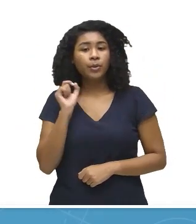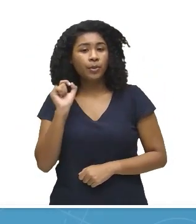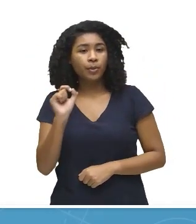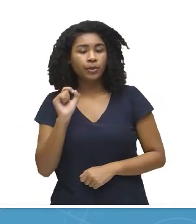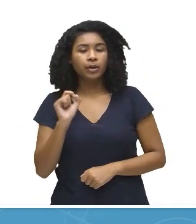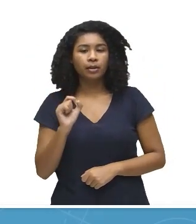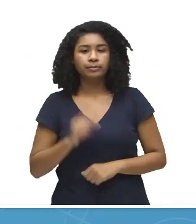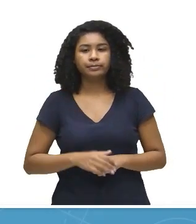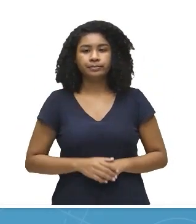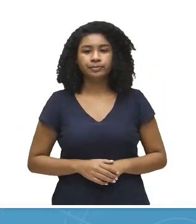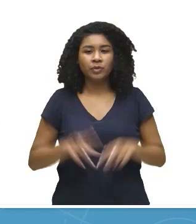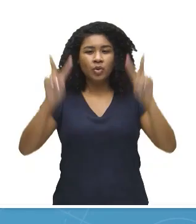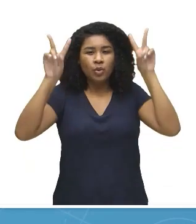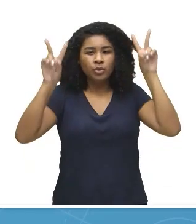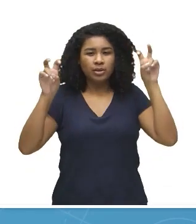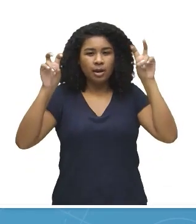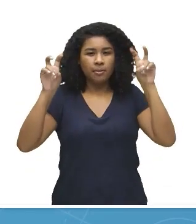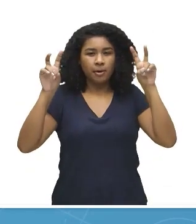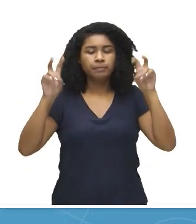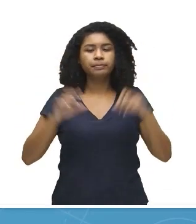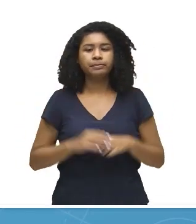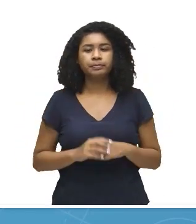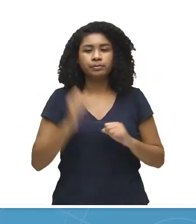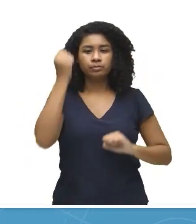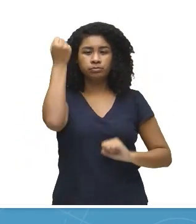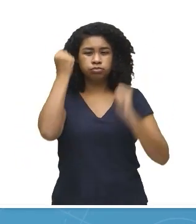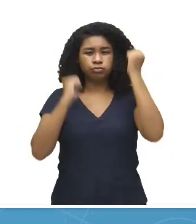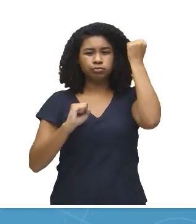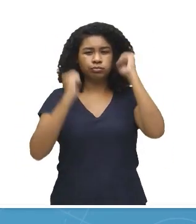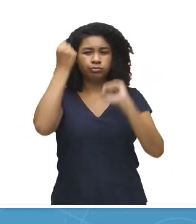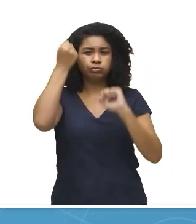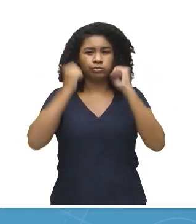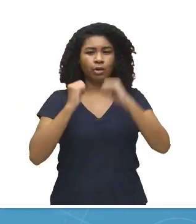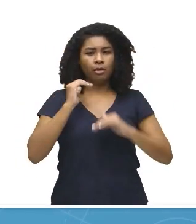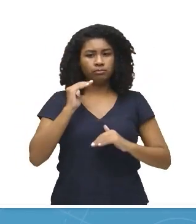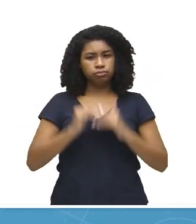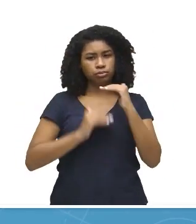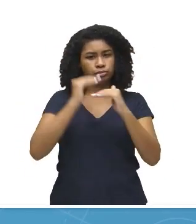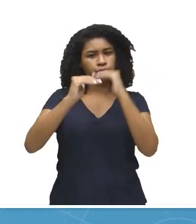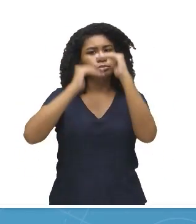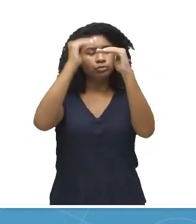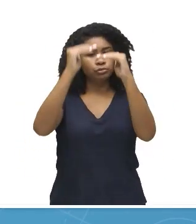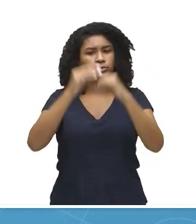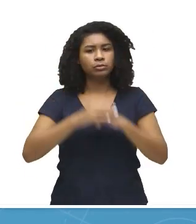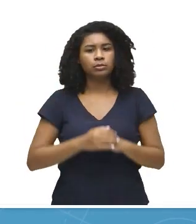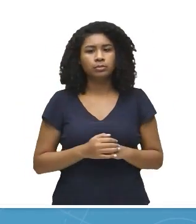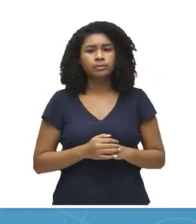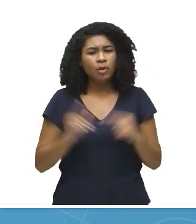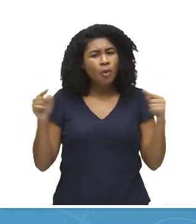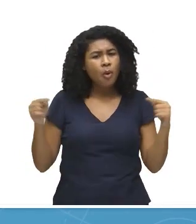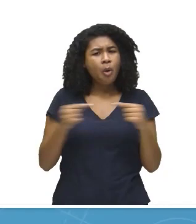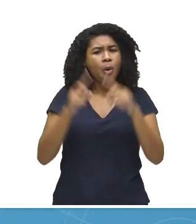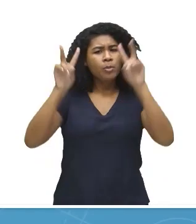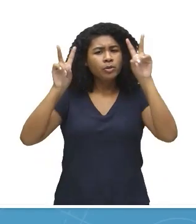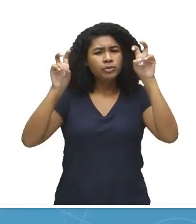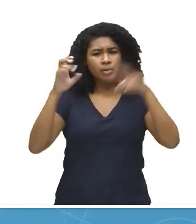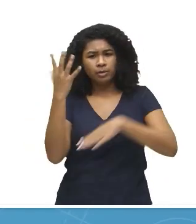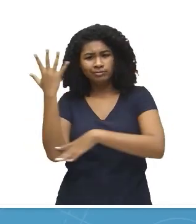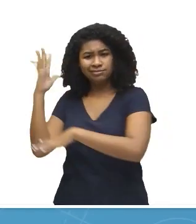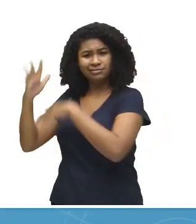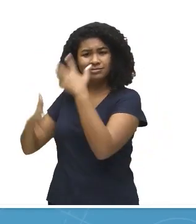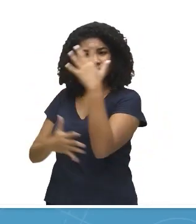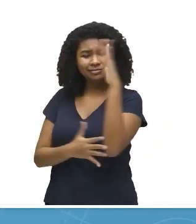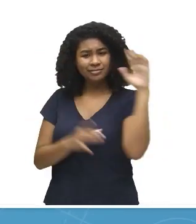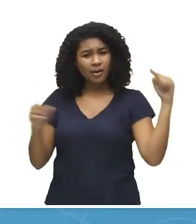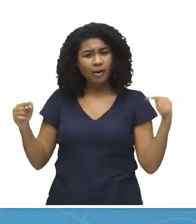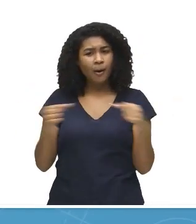também faz parte aí das questões ambientais pelo fato da poluição atmosférica, né?